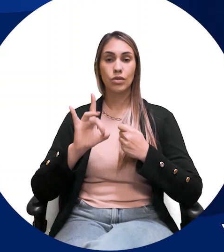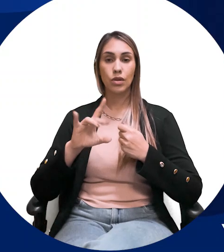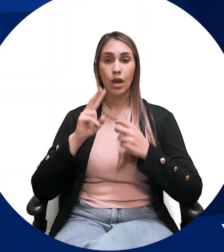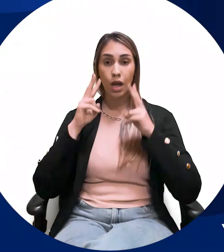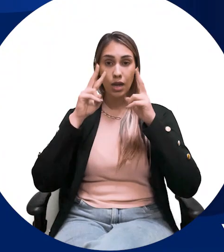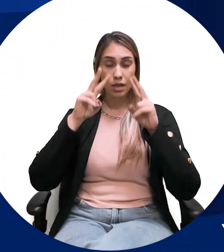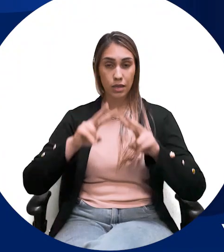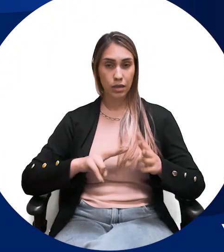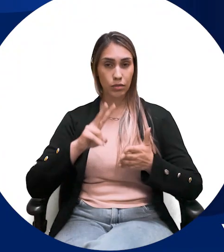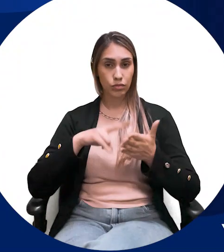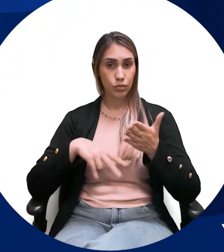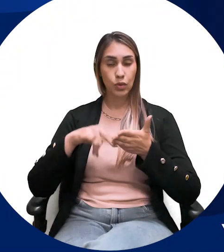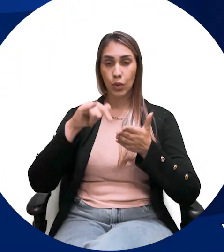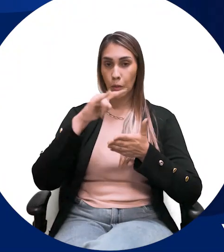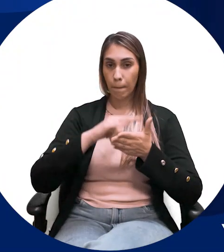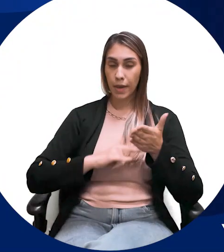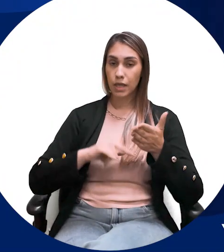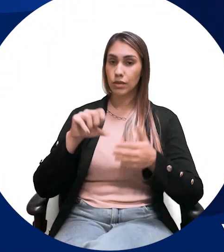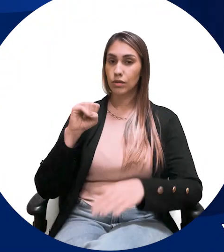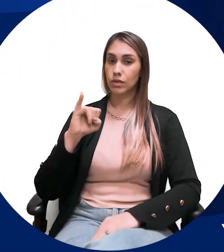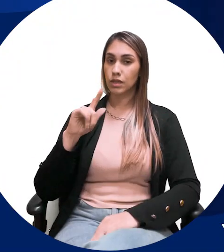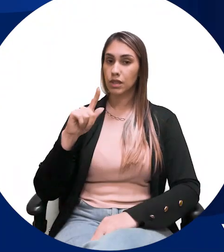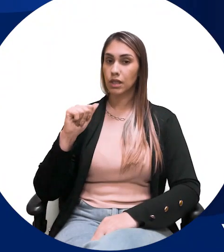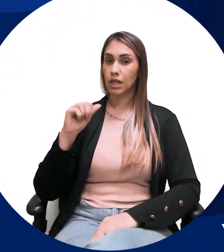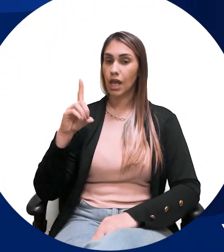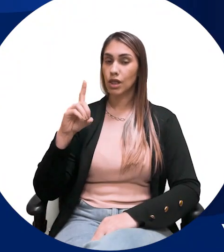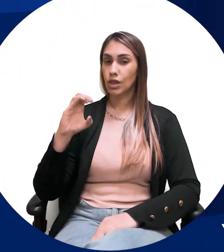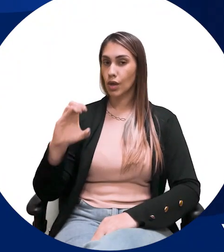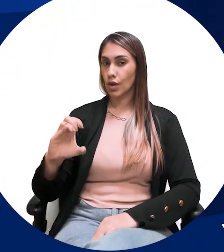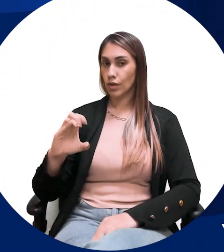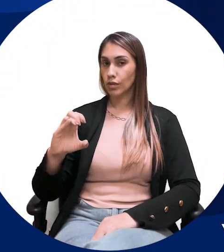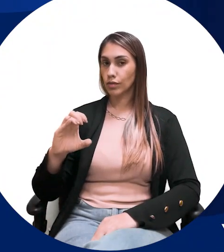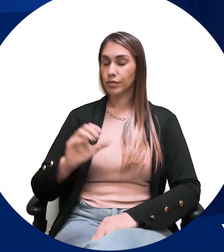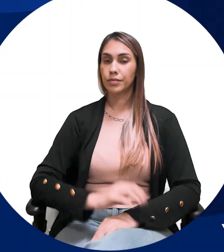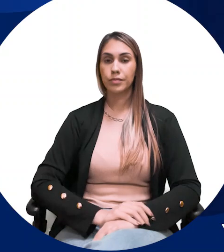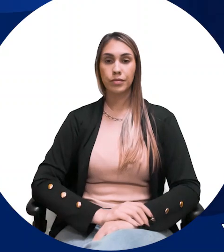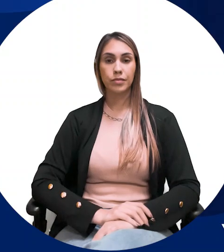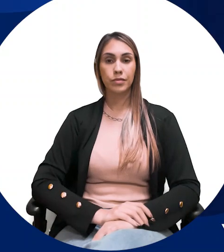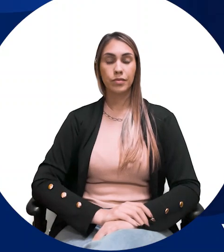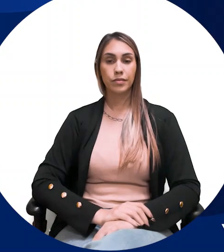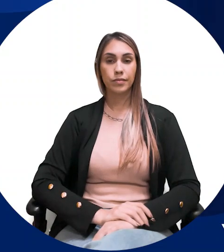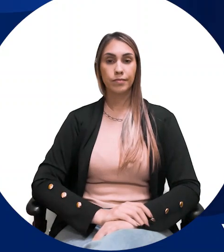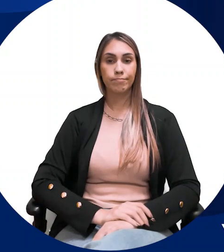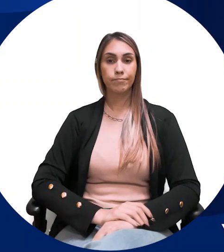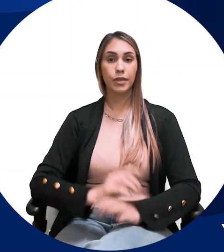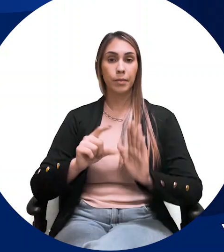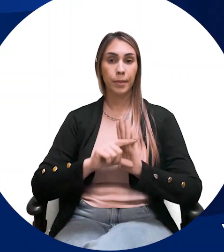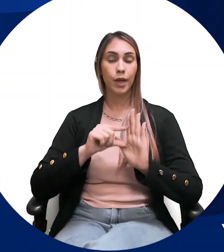10º. Somente serão analisados documentos autuados no SIGADOC em formato de processo, com o termo de